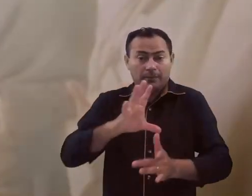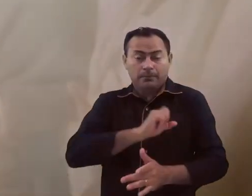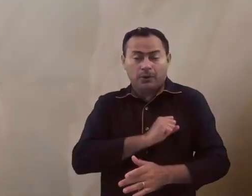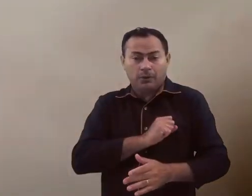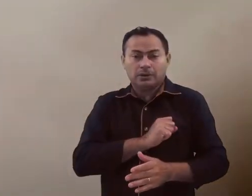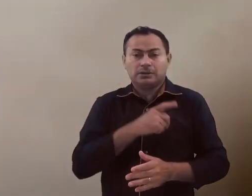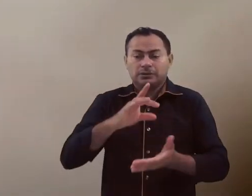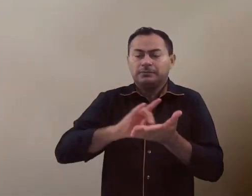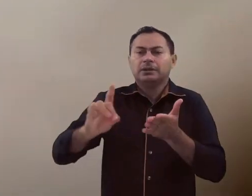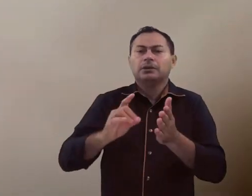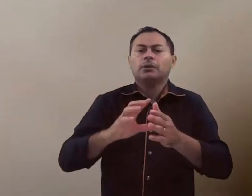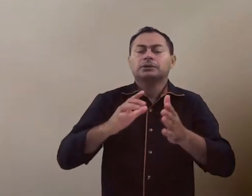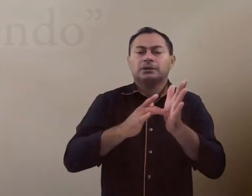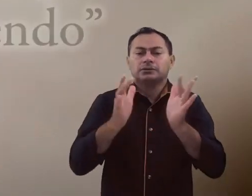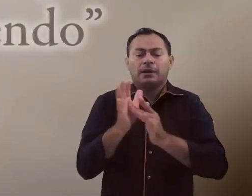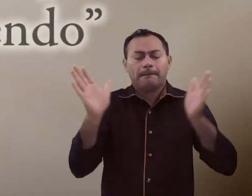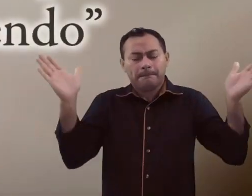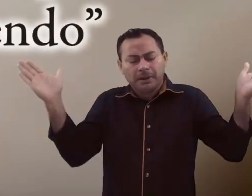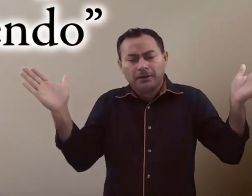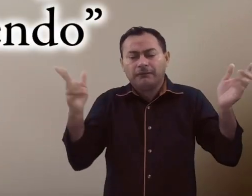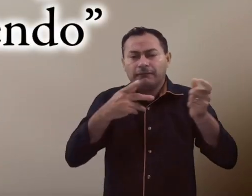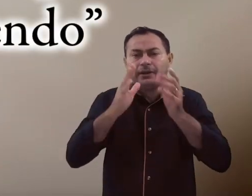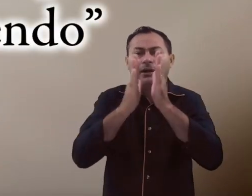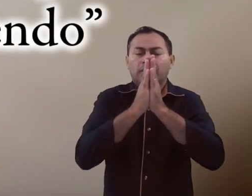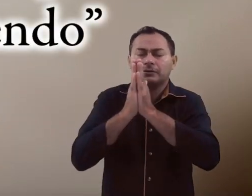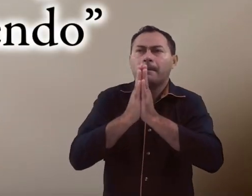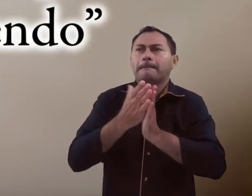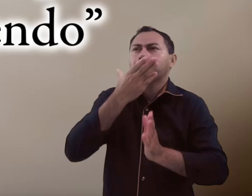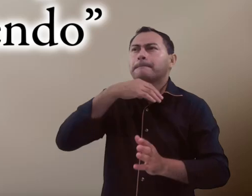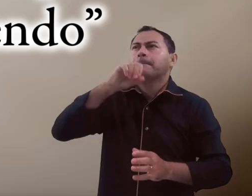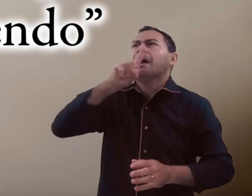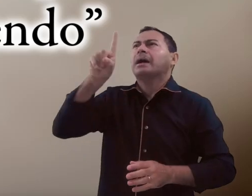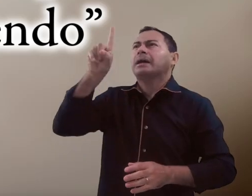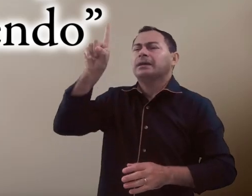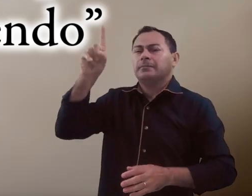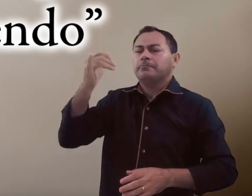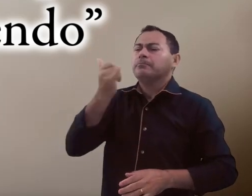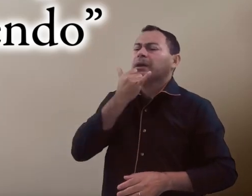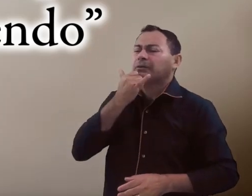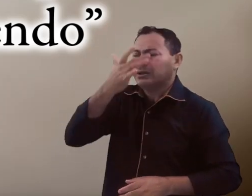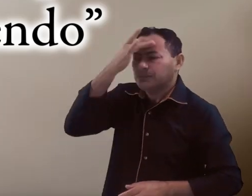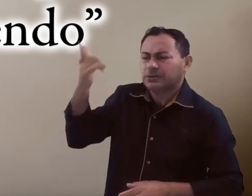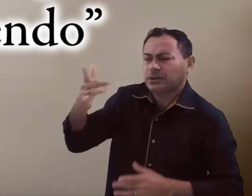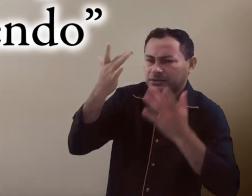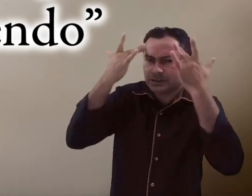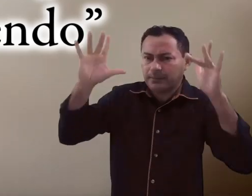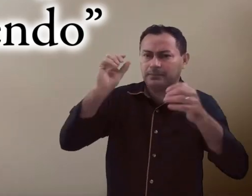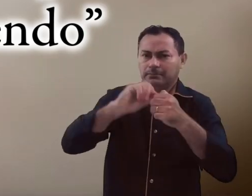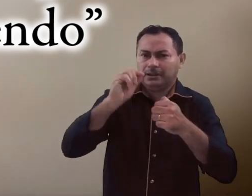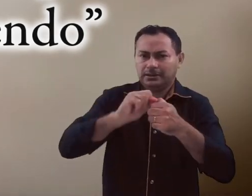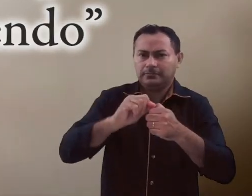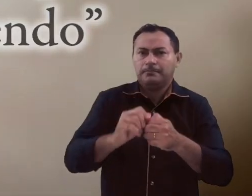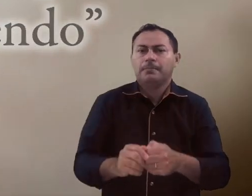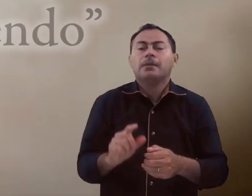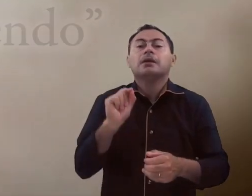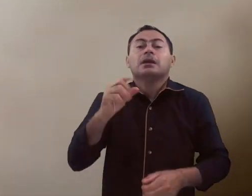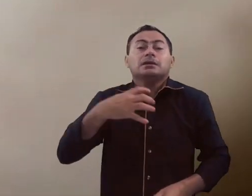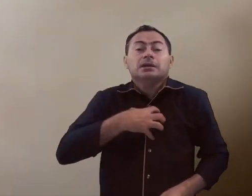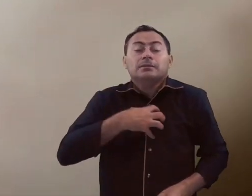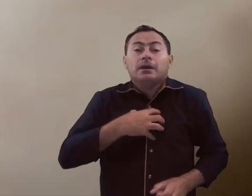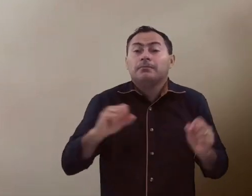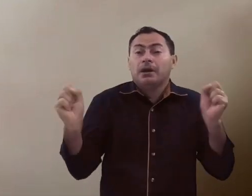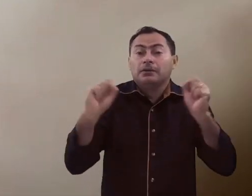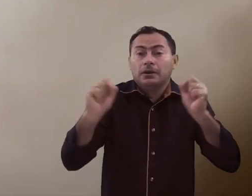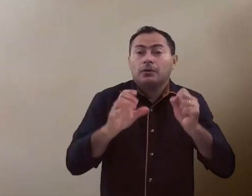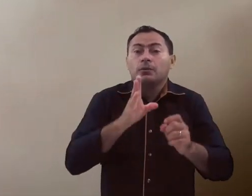estava pregado na cruz, fez a seguinte oração: Pai, perdoa-lhes, pois não sabem o que estão fazendo. Que